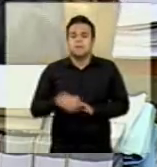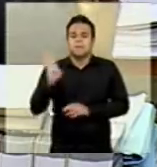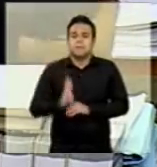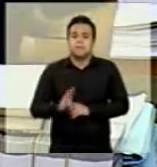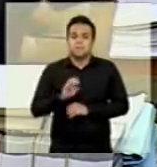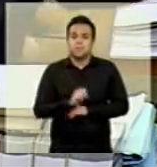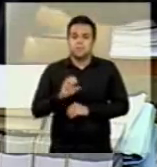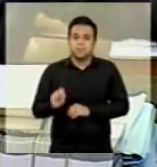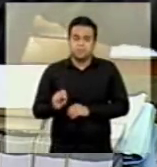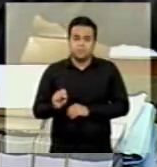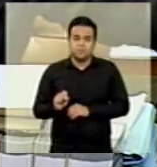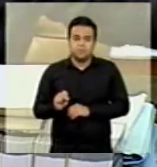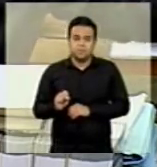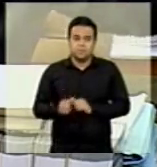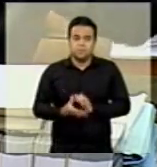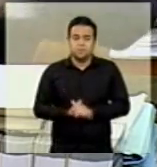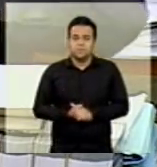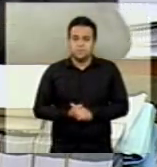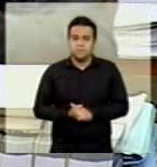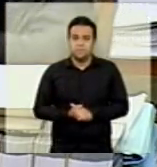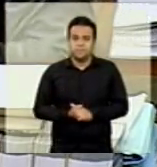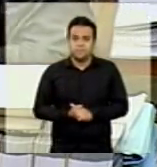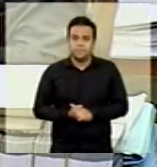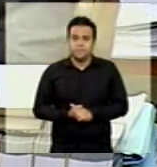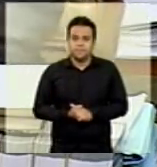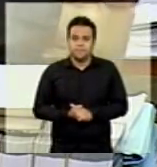88, prodigalizou,